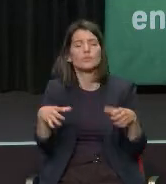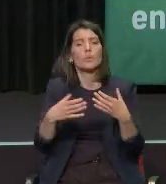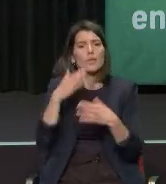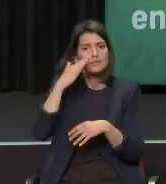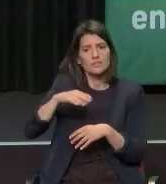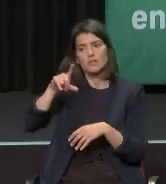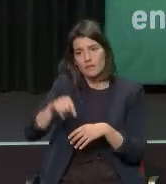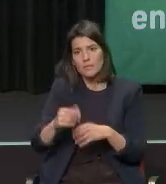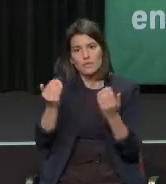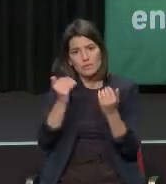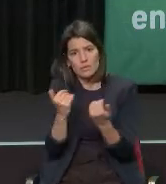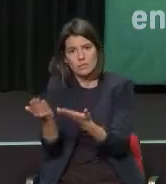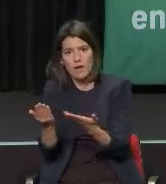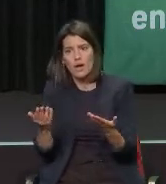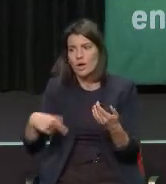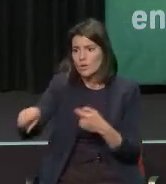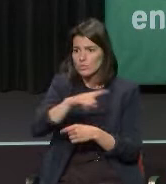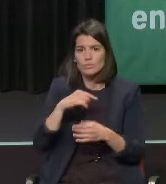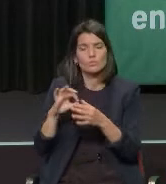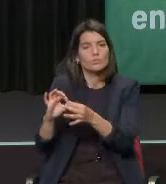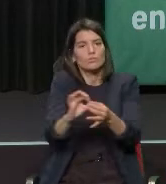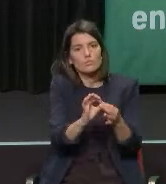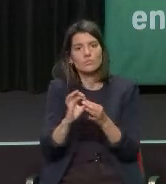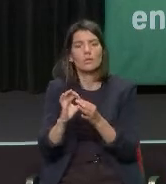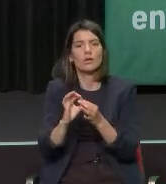que nos permite todos aproximar-nos e termos meios de